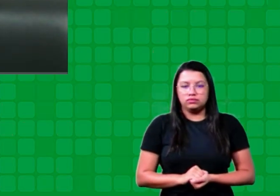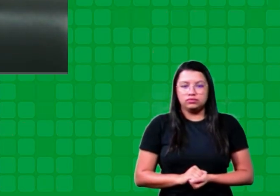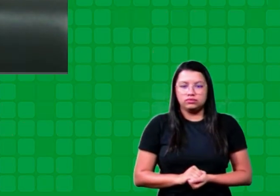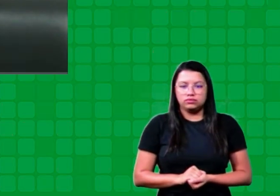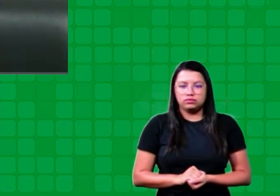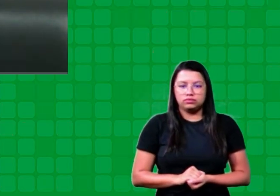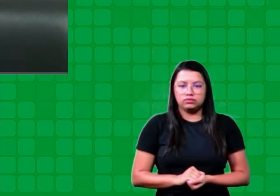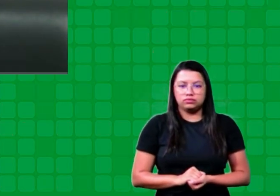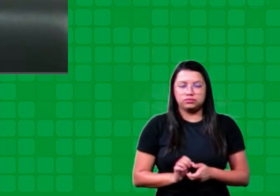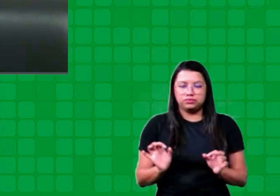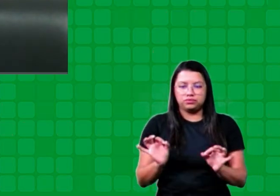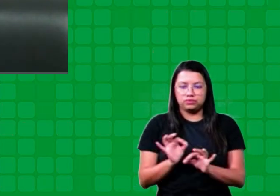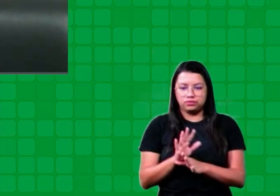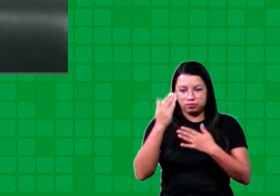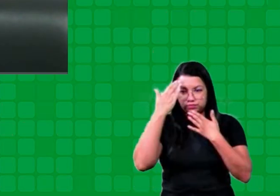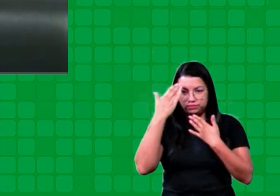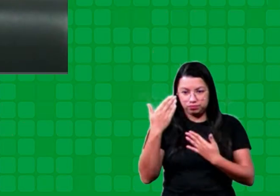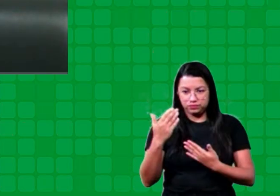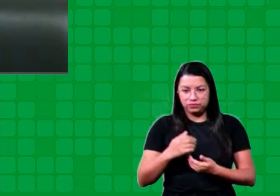Pronto, obrigado, Maria.